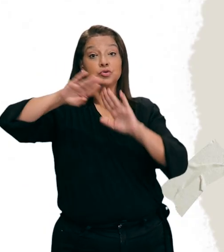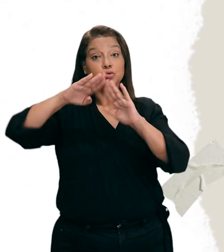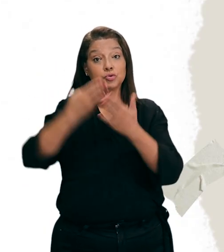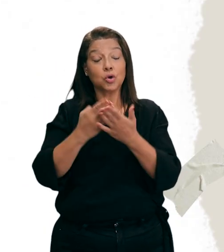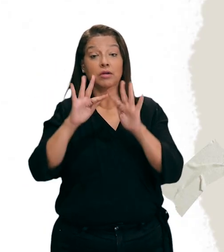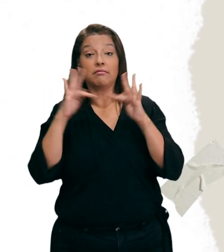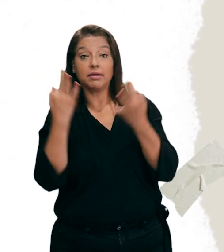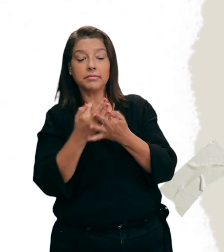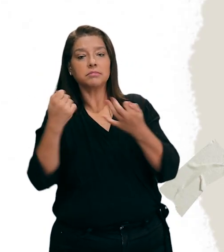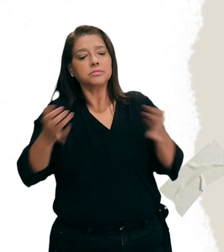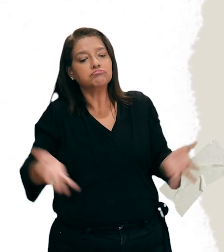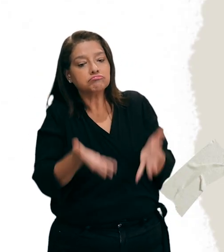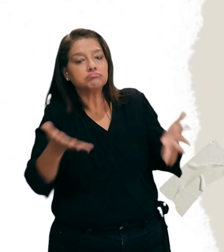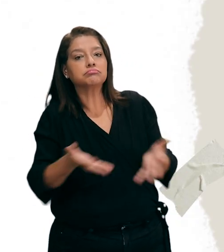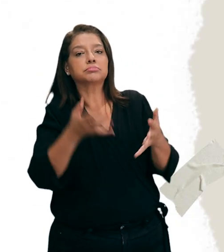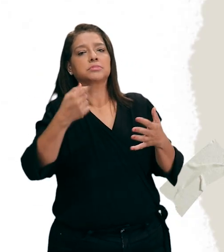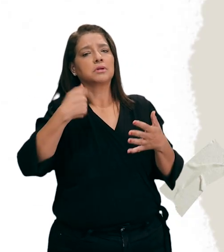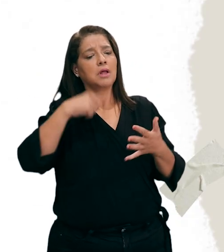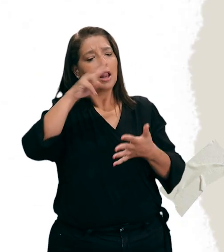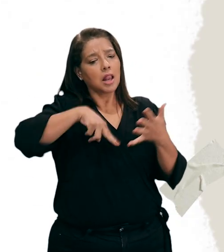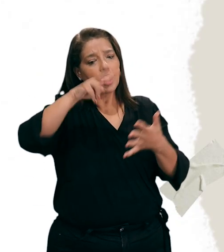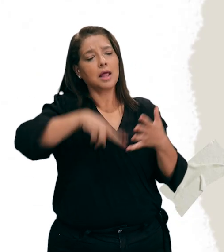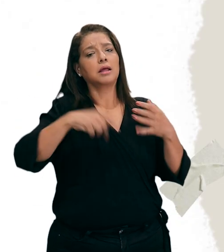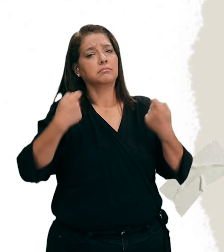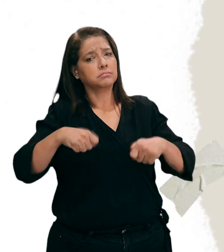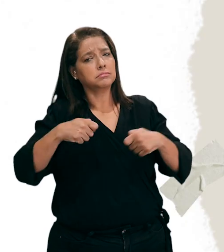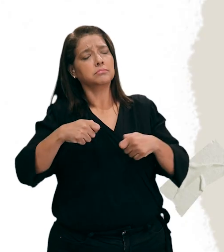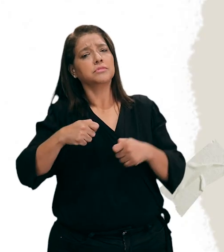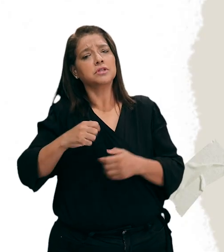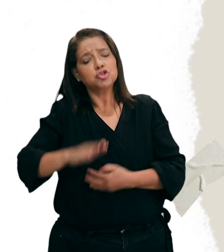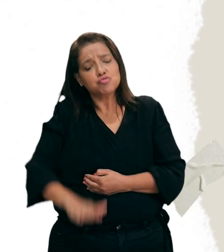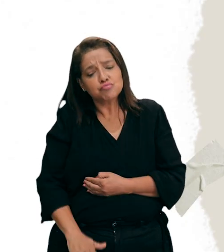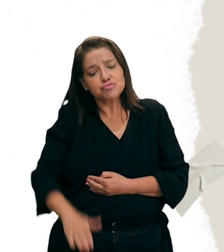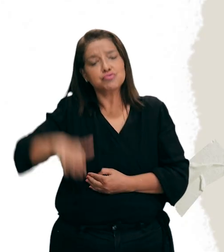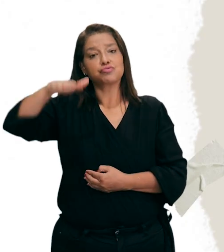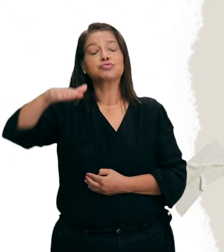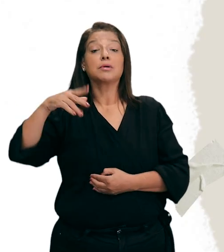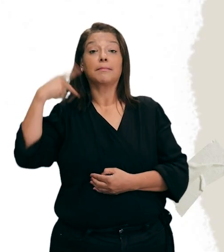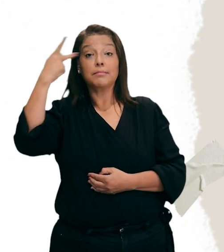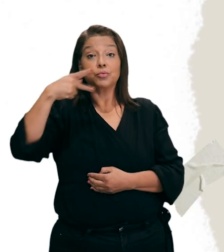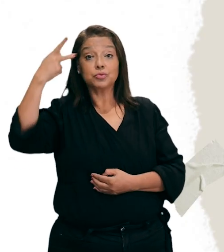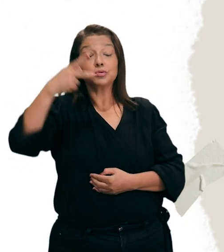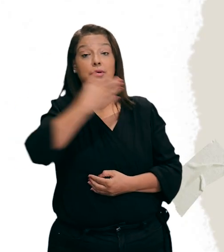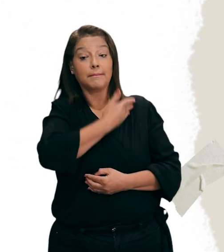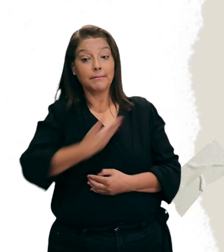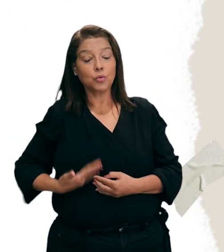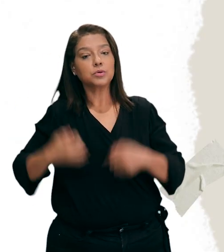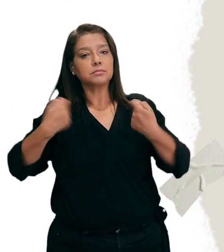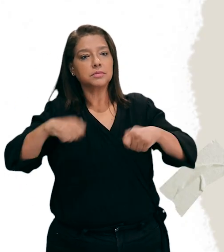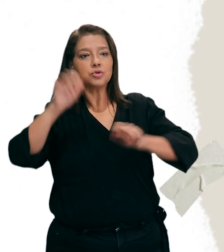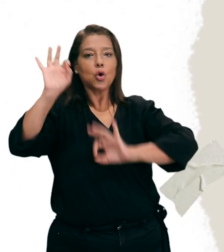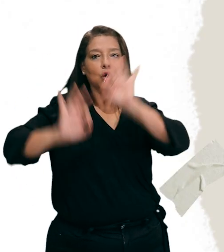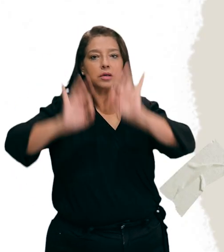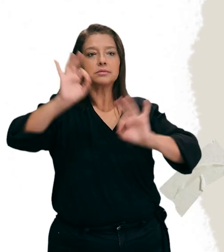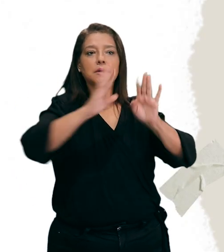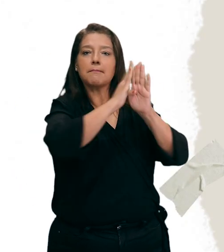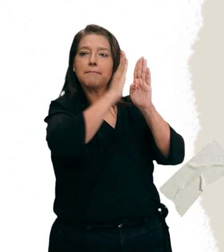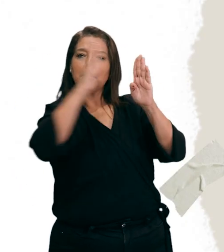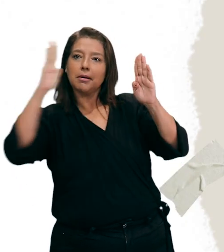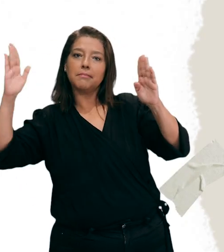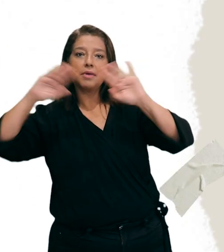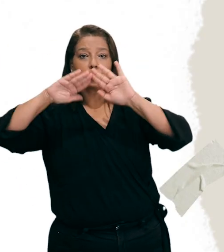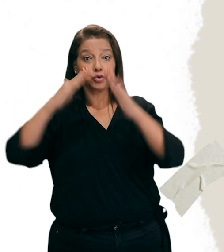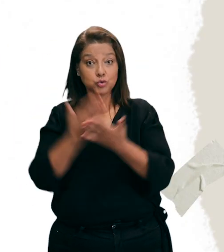precisam estimular o hábito desde cedo. Políticas públicas devem priorizar bibliotecas escolares.